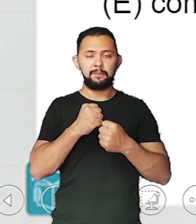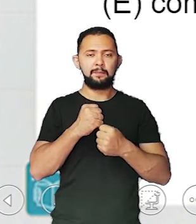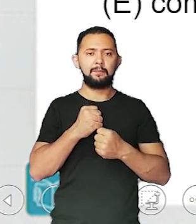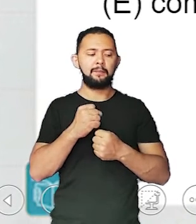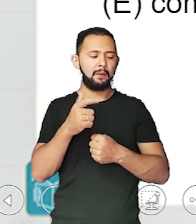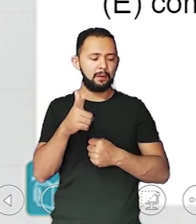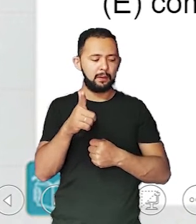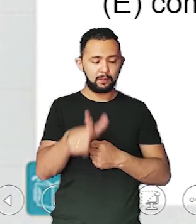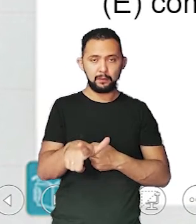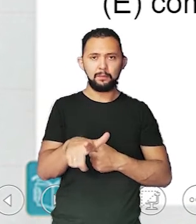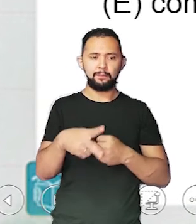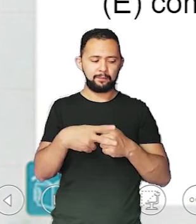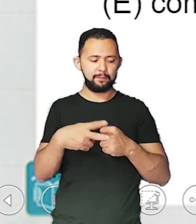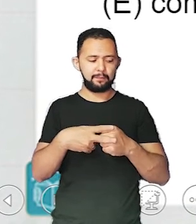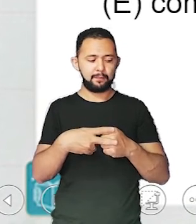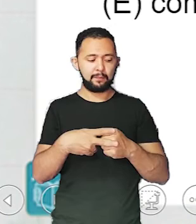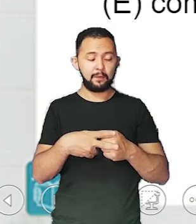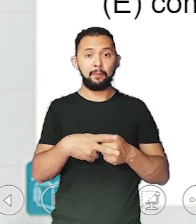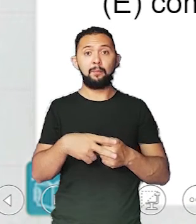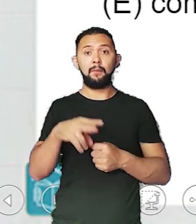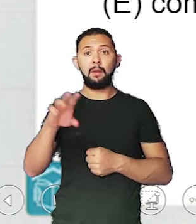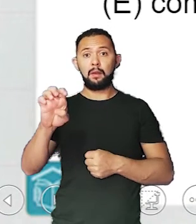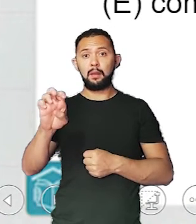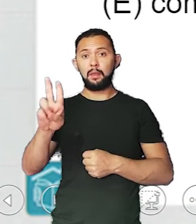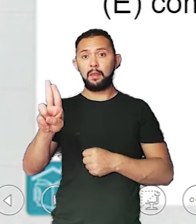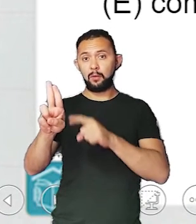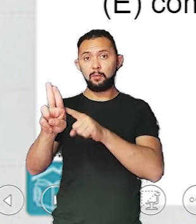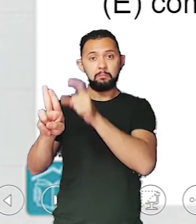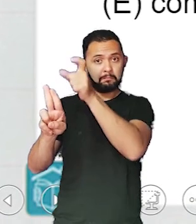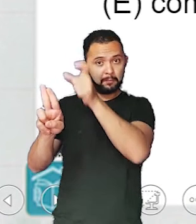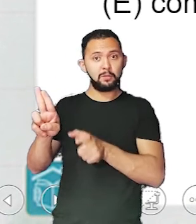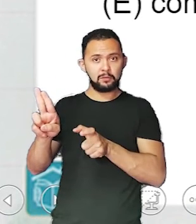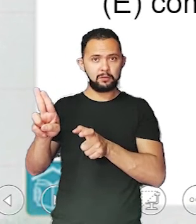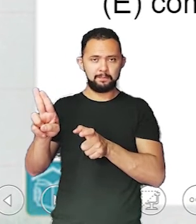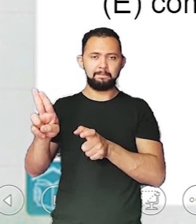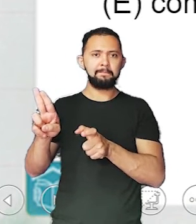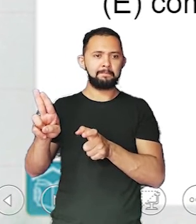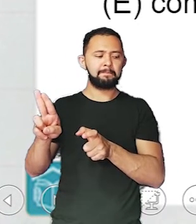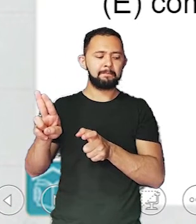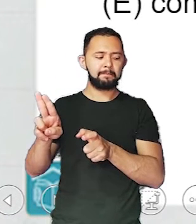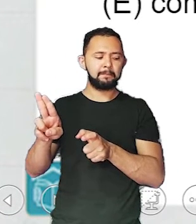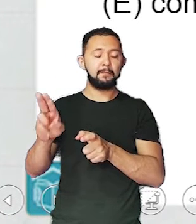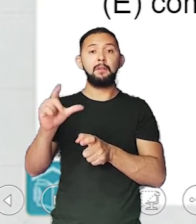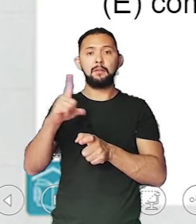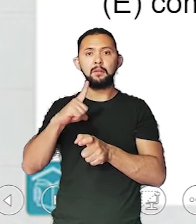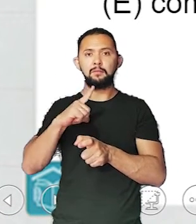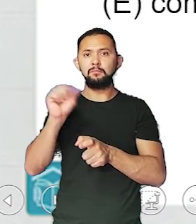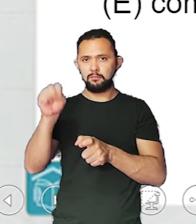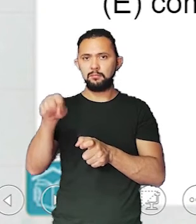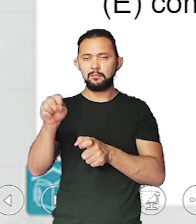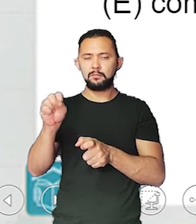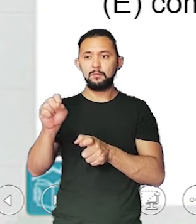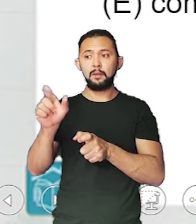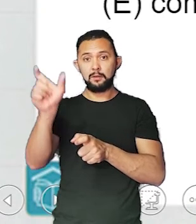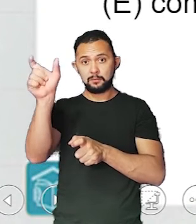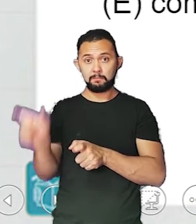que acha, né? O sujeito, eu, certo? Sujeito aí, eu, né? Nós podemos dizer que tem um sujeito sim, né?